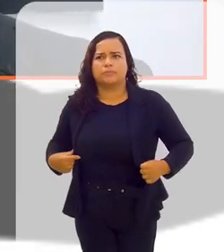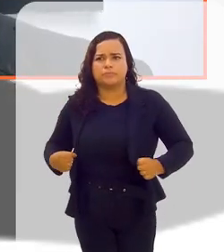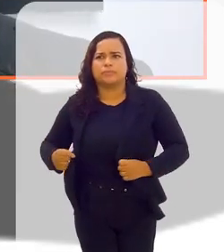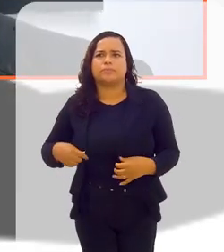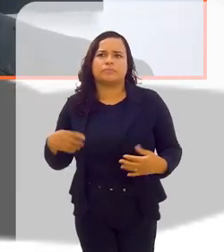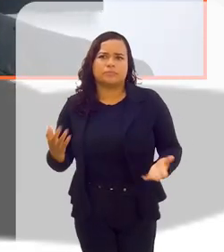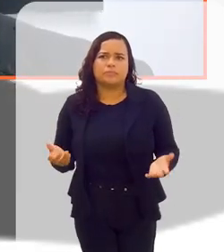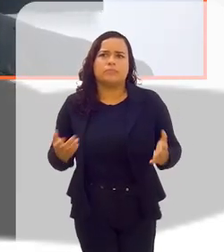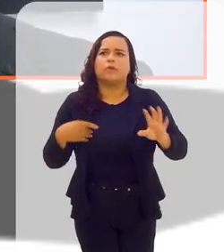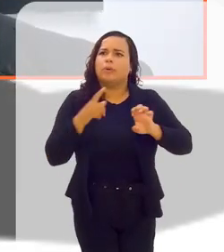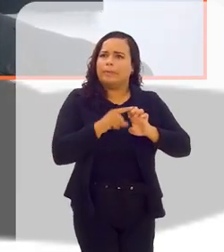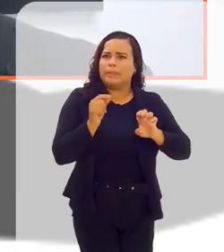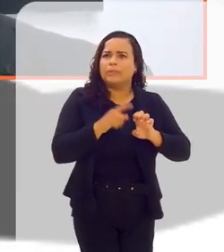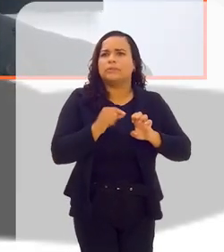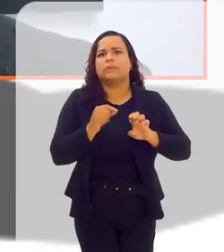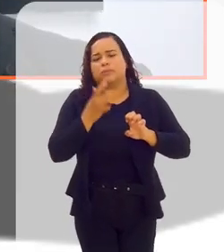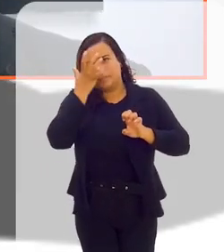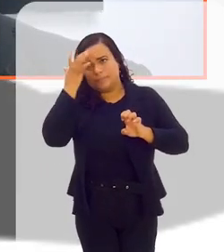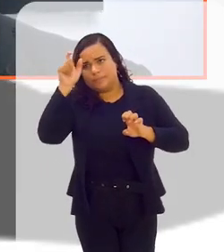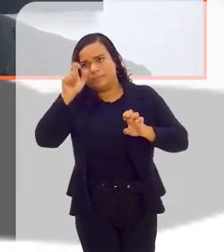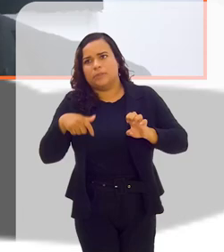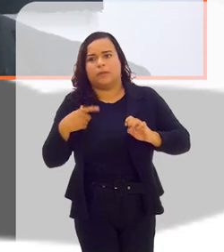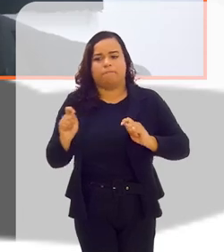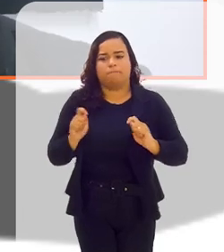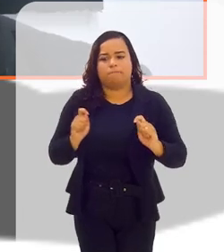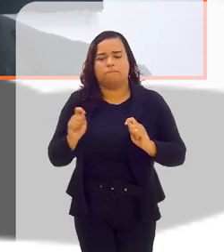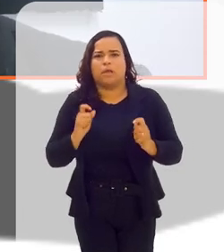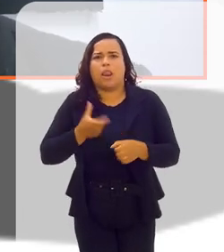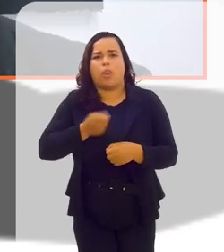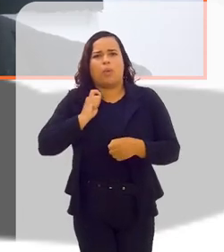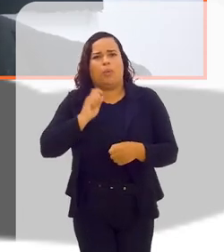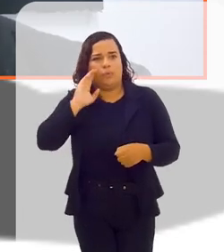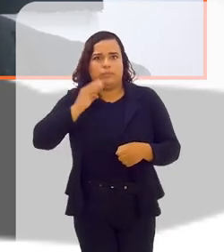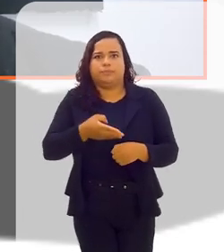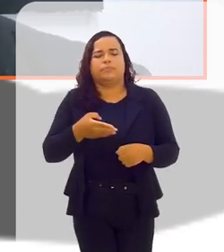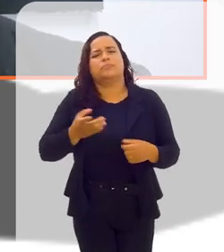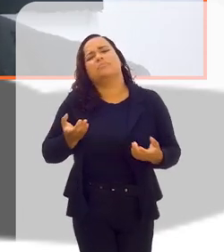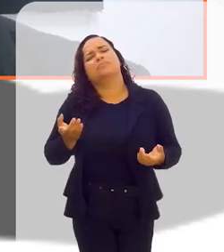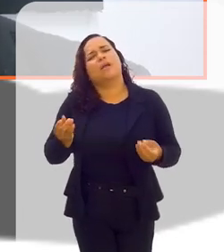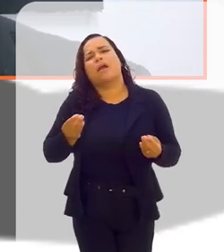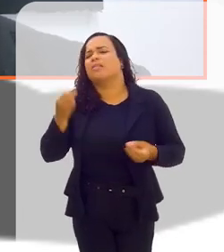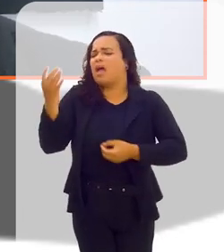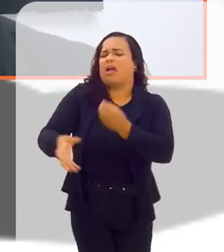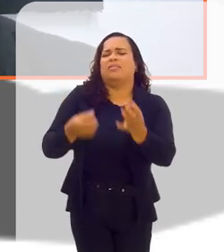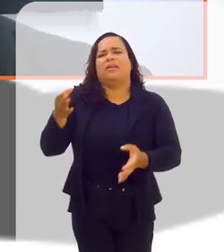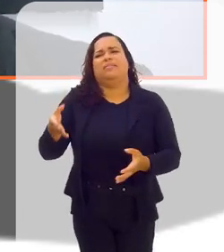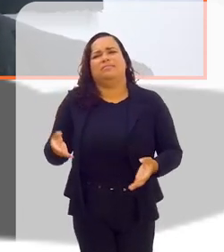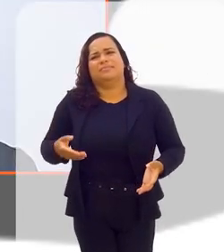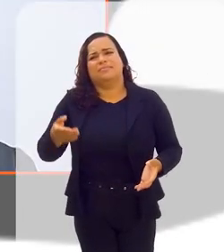Em geral, o Olha, então. empresário ele é, né, um financista, ele quer justamente o lucro. Da onde que você tirou isso?